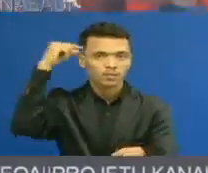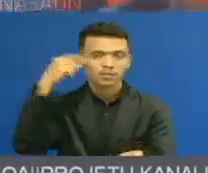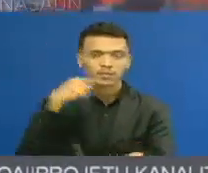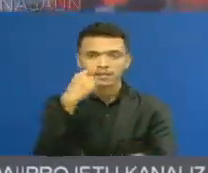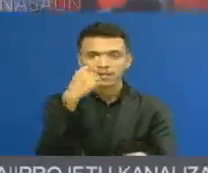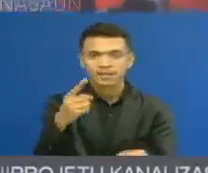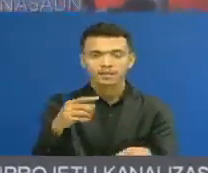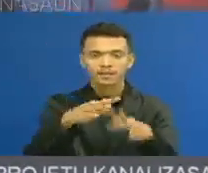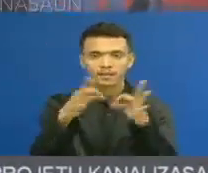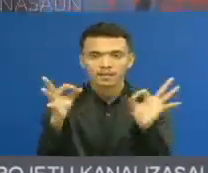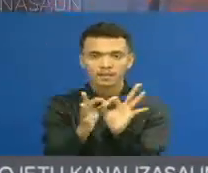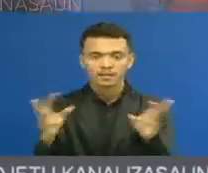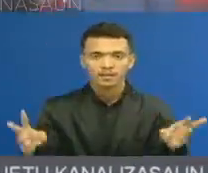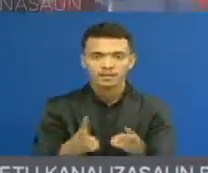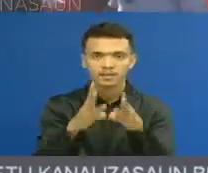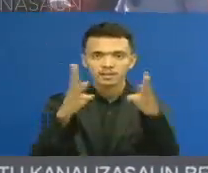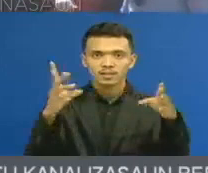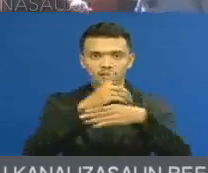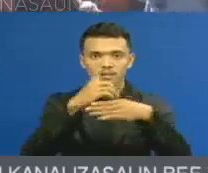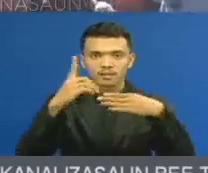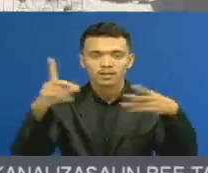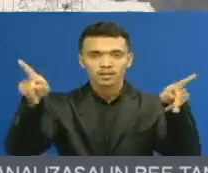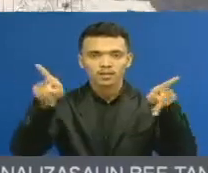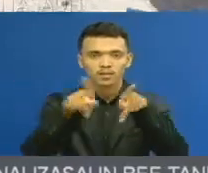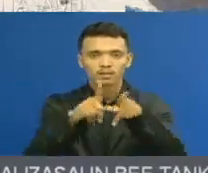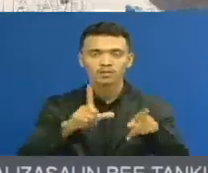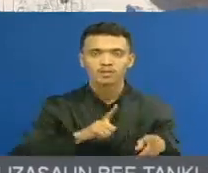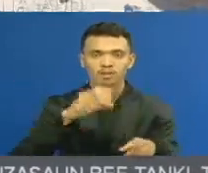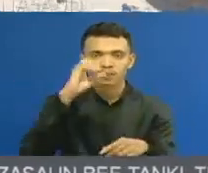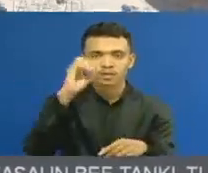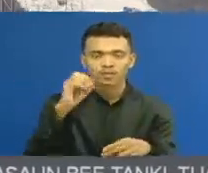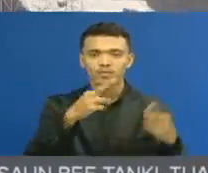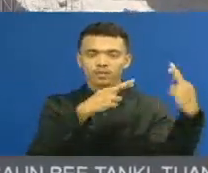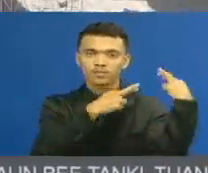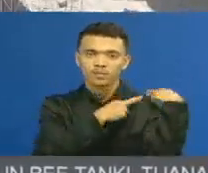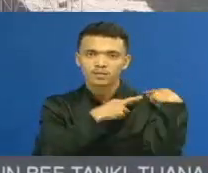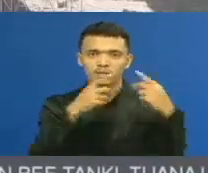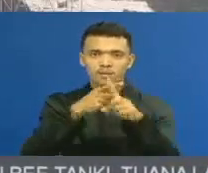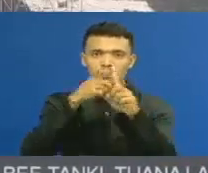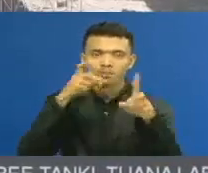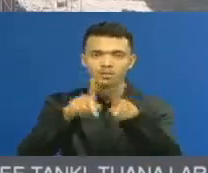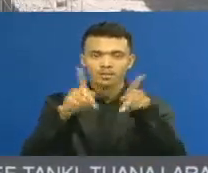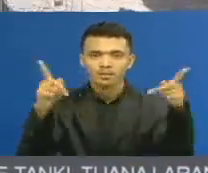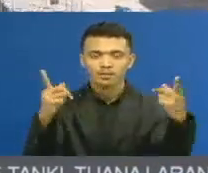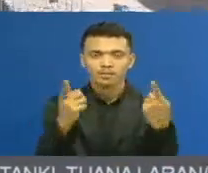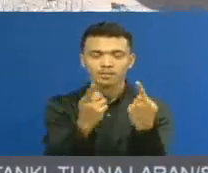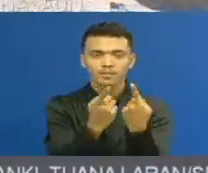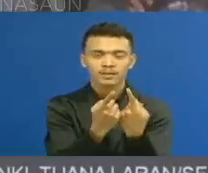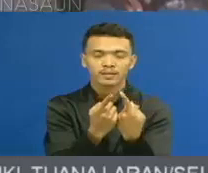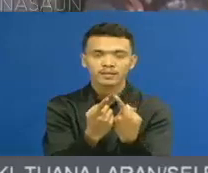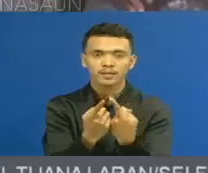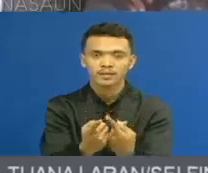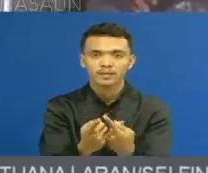hateten projeto reabilitação estrada direção posto administrativo Laclo responsabiliza husi companhia Jova